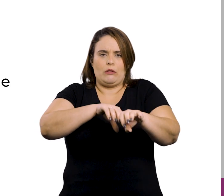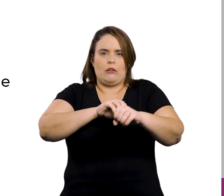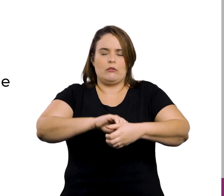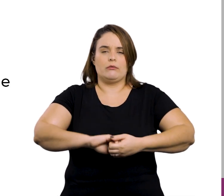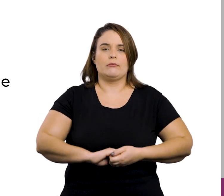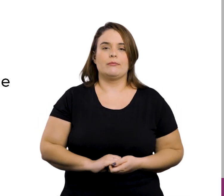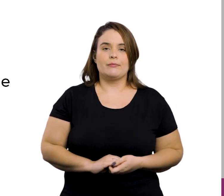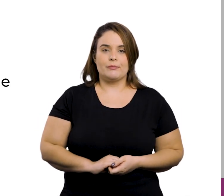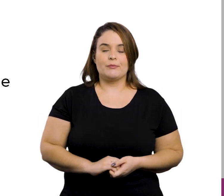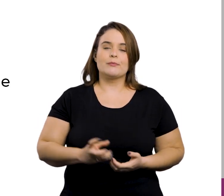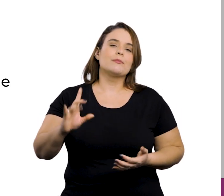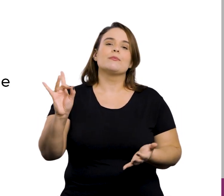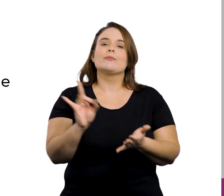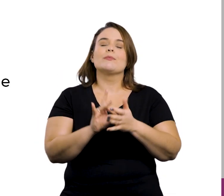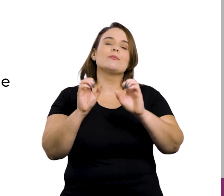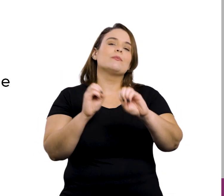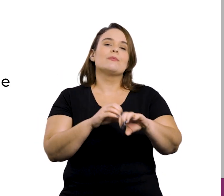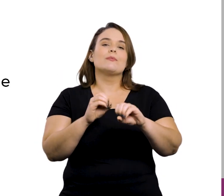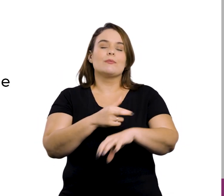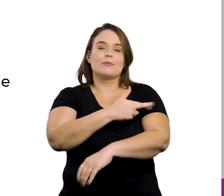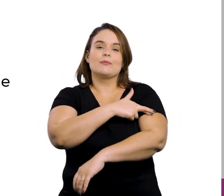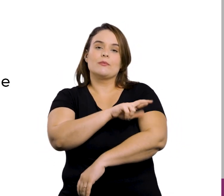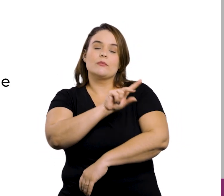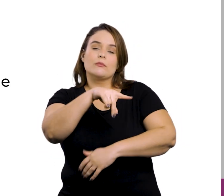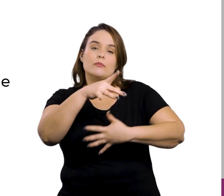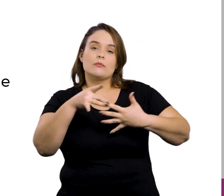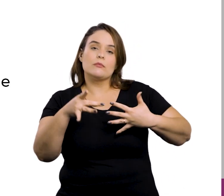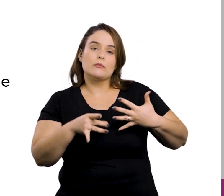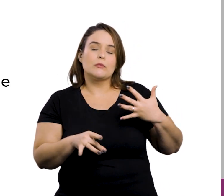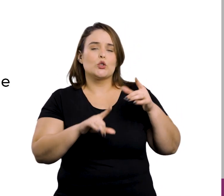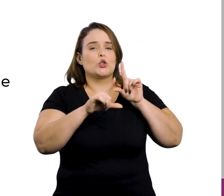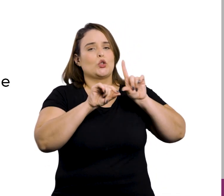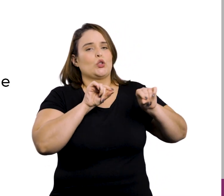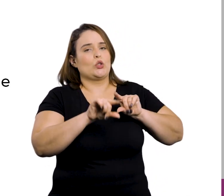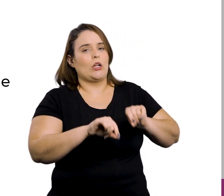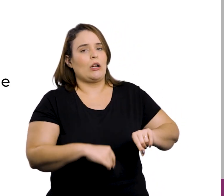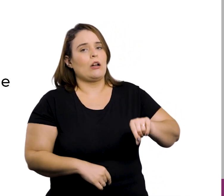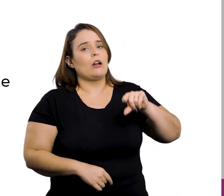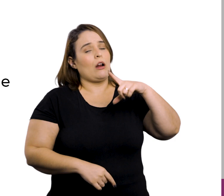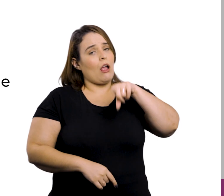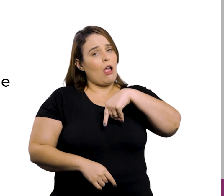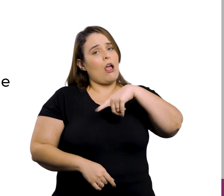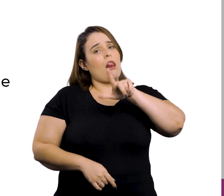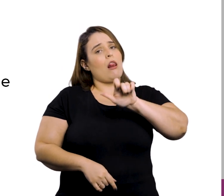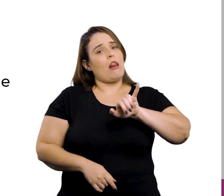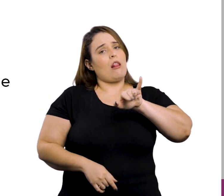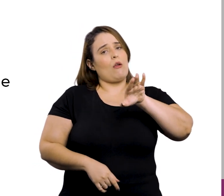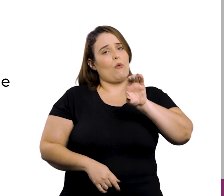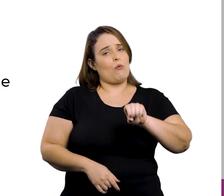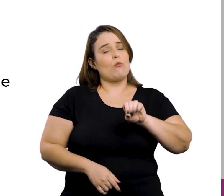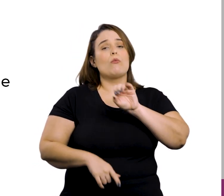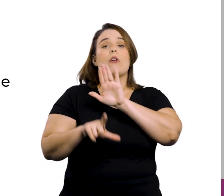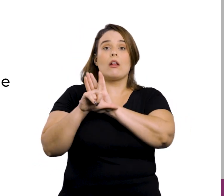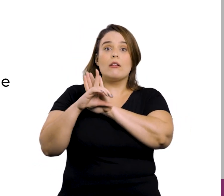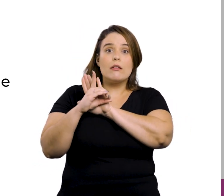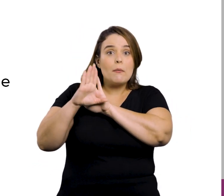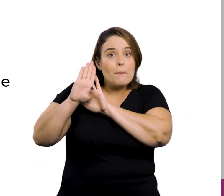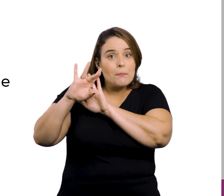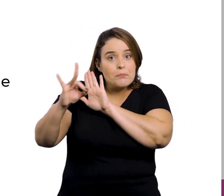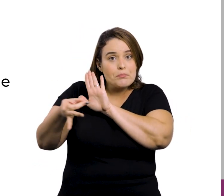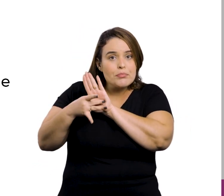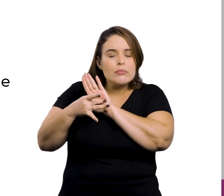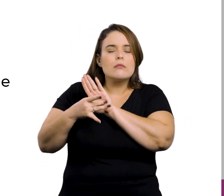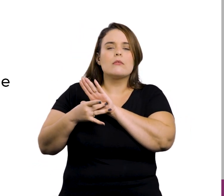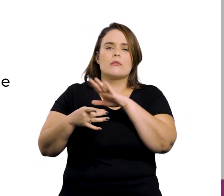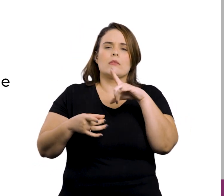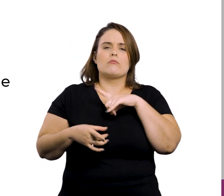A efetivação de um ensino religioso como disciplina optativa e com caráter laico instituído pela LDB gerou